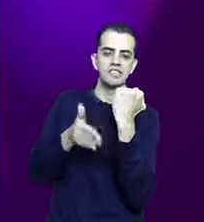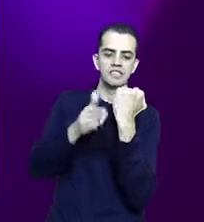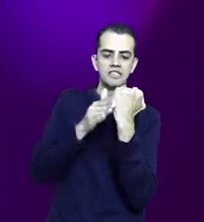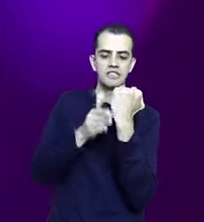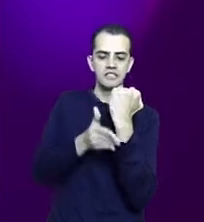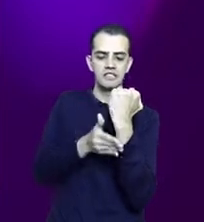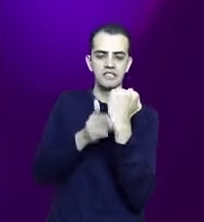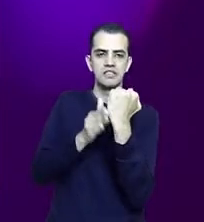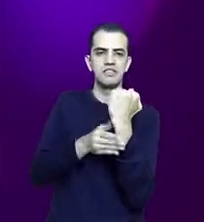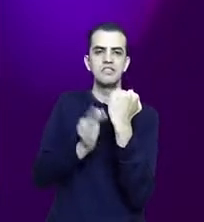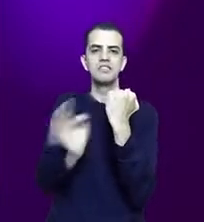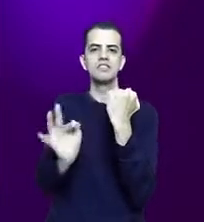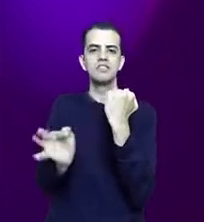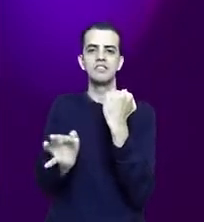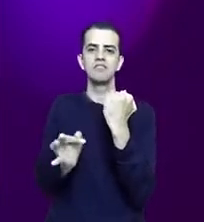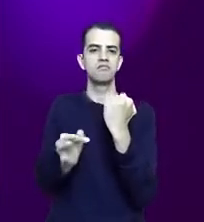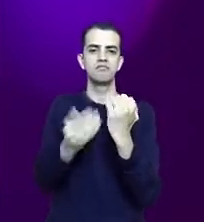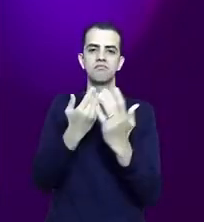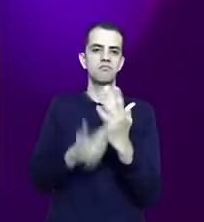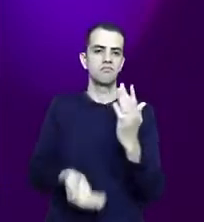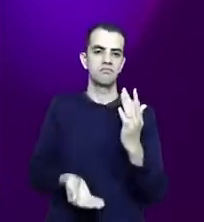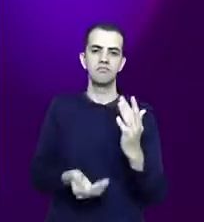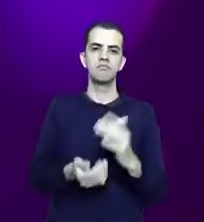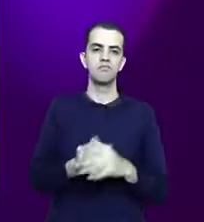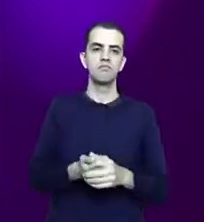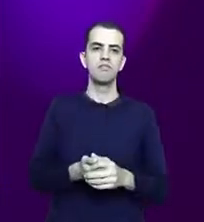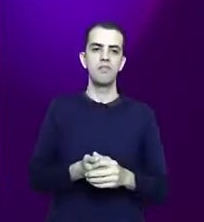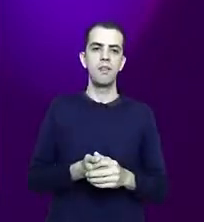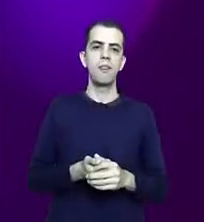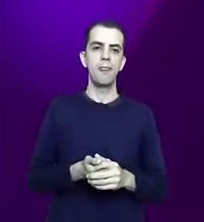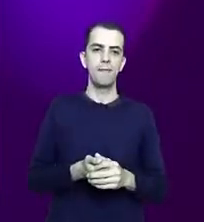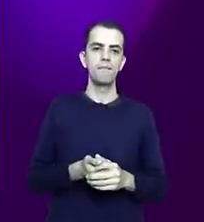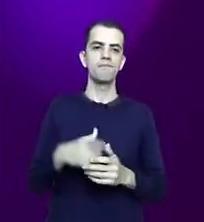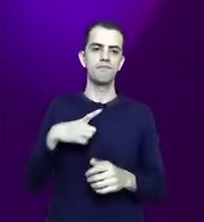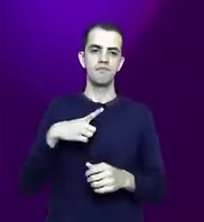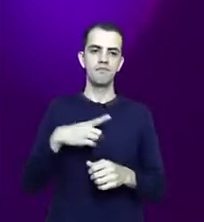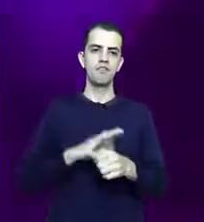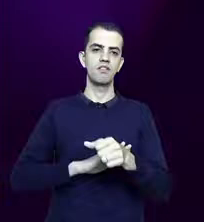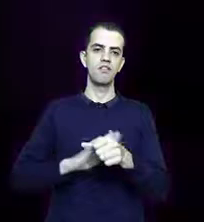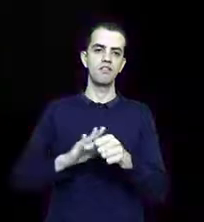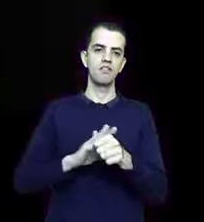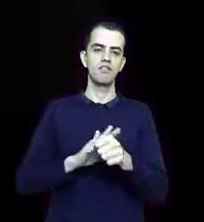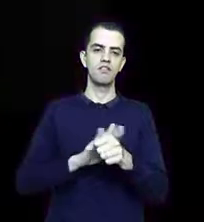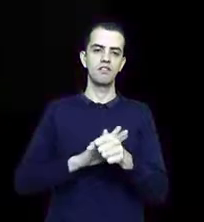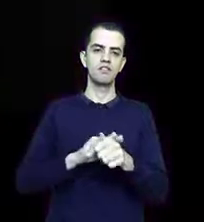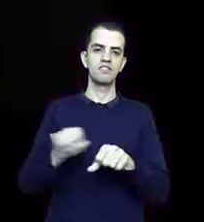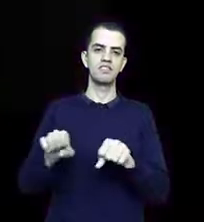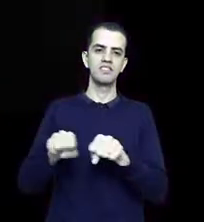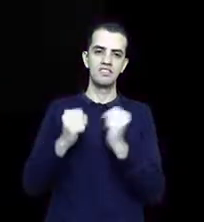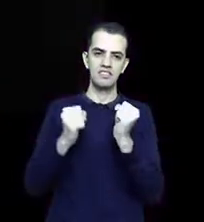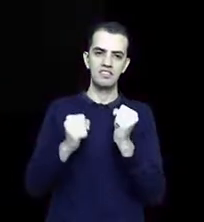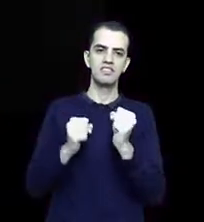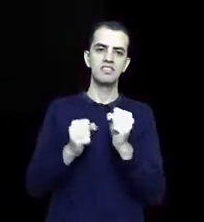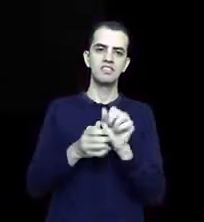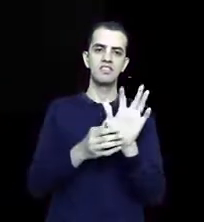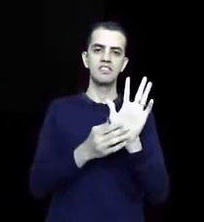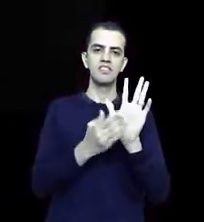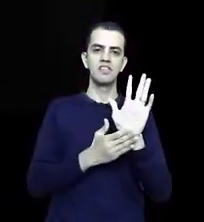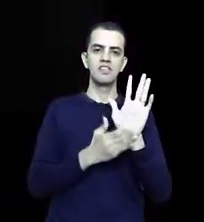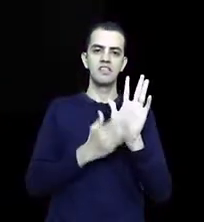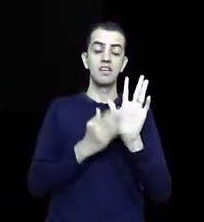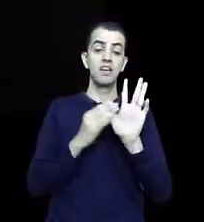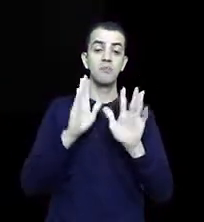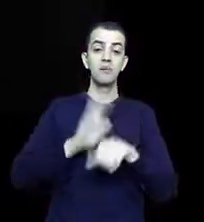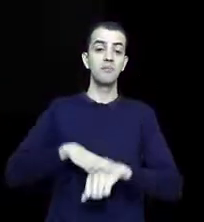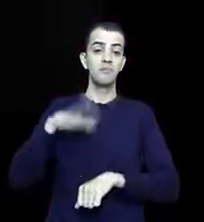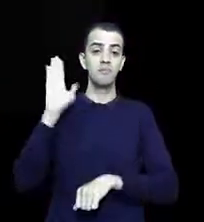na radiografia de frente. Então, a gente vê que já tem uma alteração, tem uma quebra tanto na linha palmar, mas mais importante na